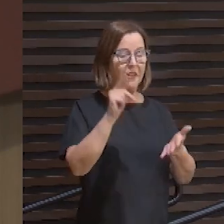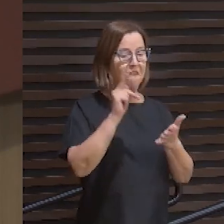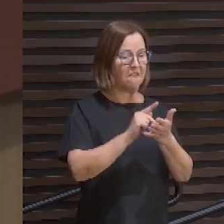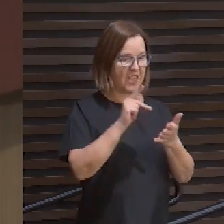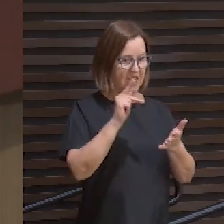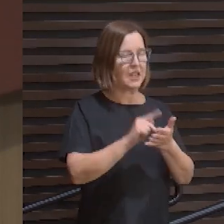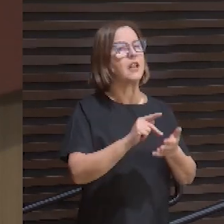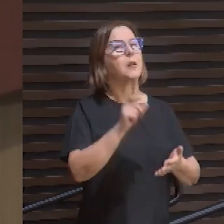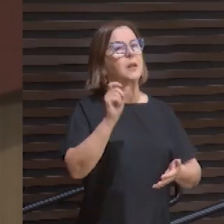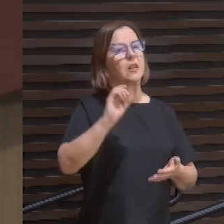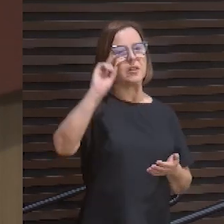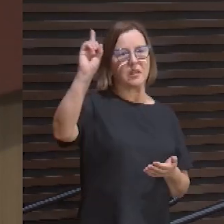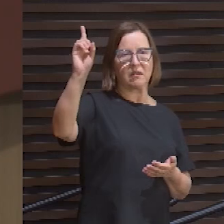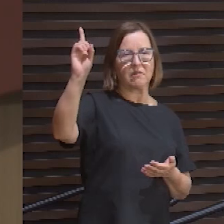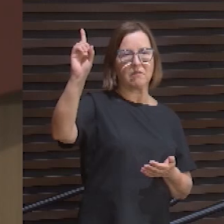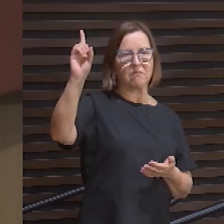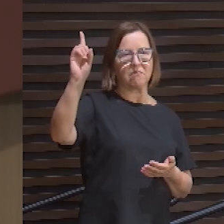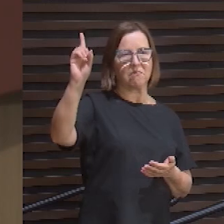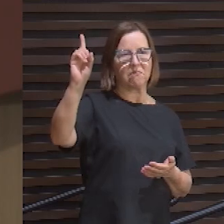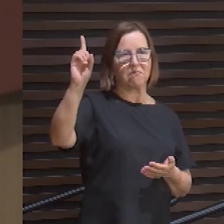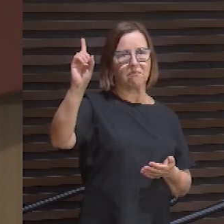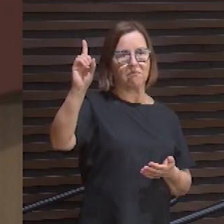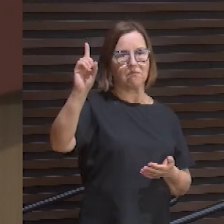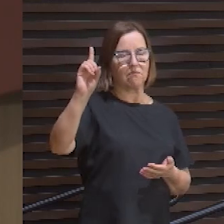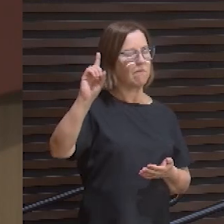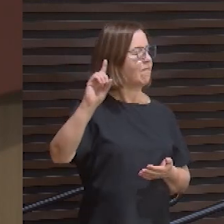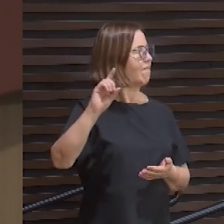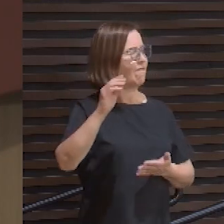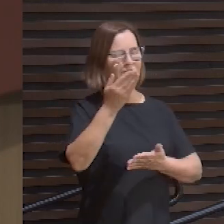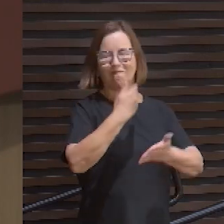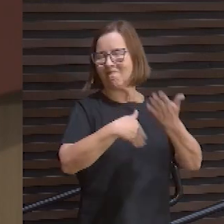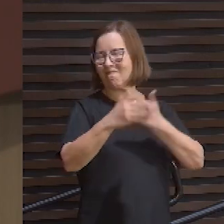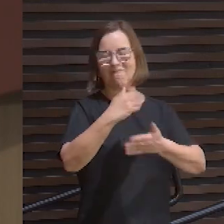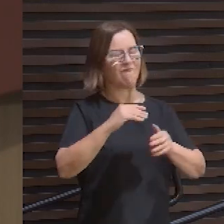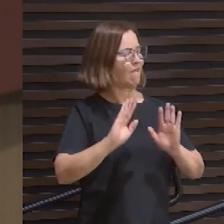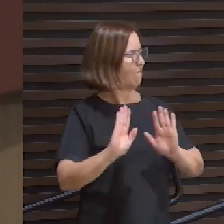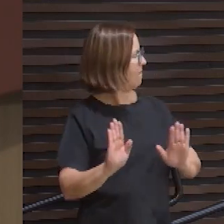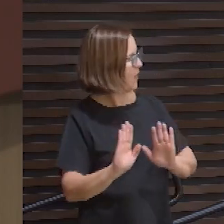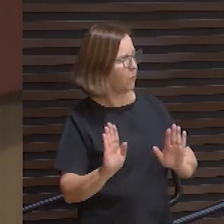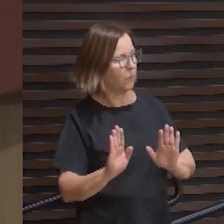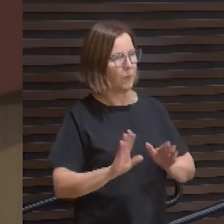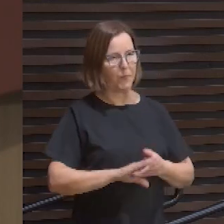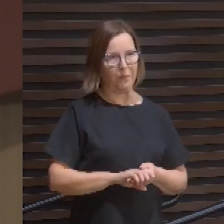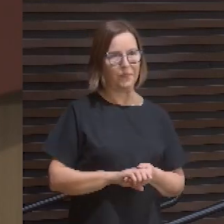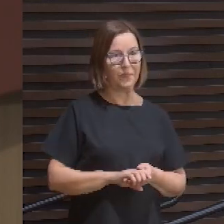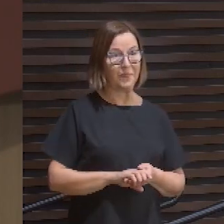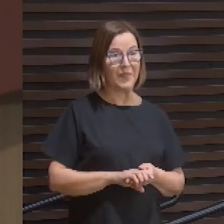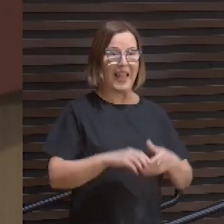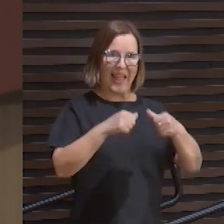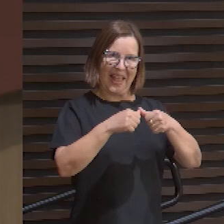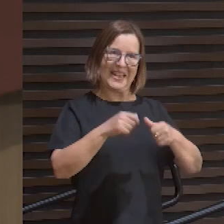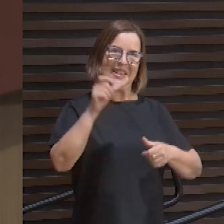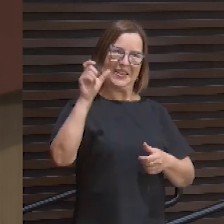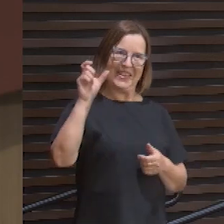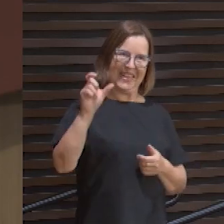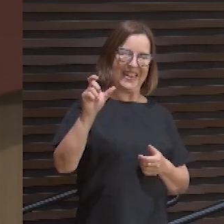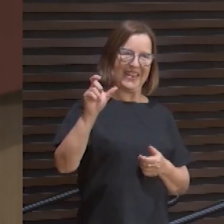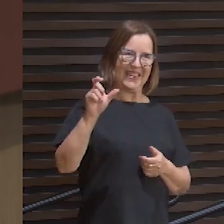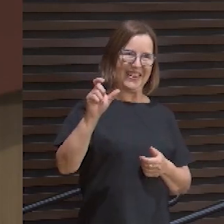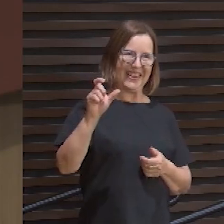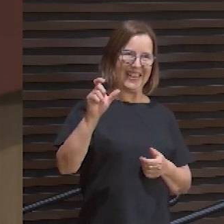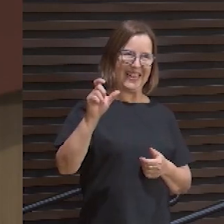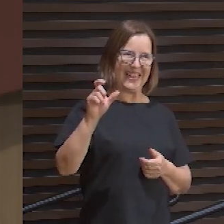palavra, não temos negócio. Aqui é esta palavra que